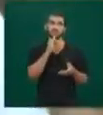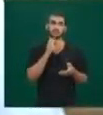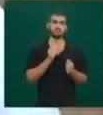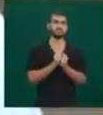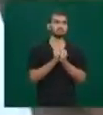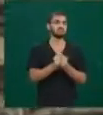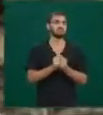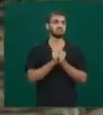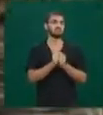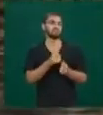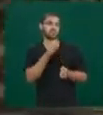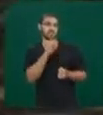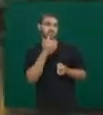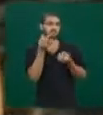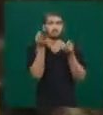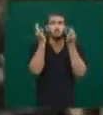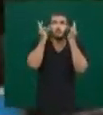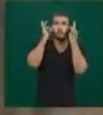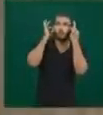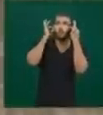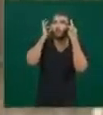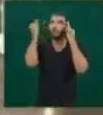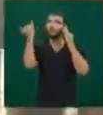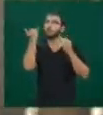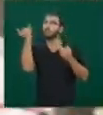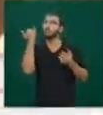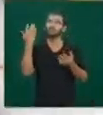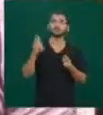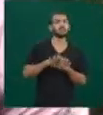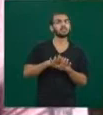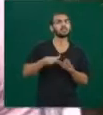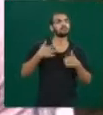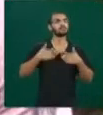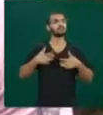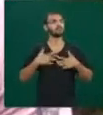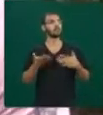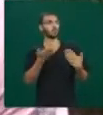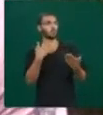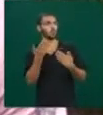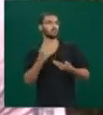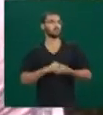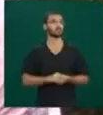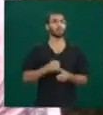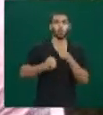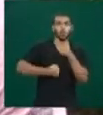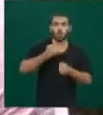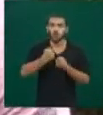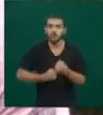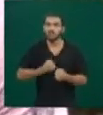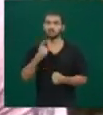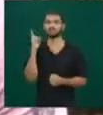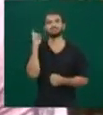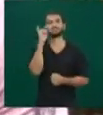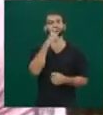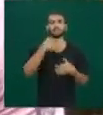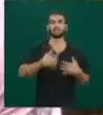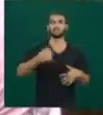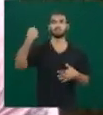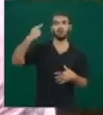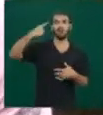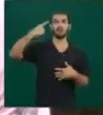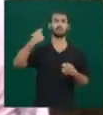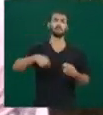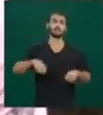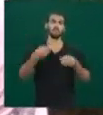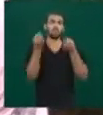se informar, ouvir música, passar o tempo, conversar. Correr nesse sol e fazer atividade física não é fácil não, viu? Tem que ter um incentivo a